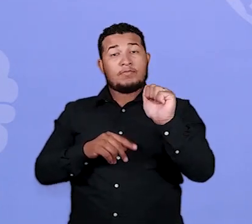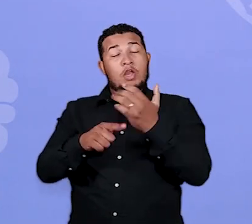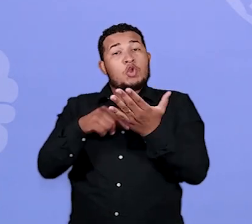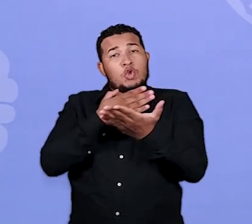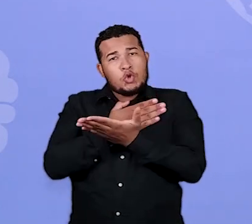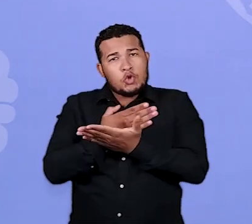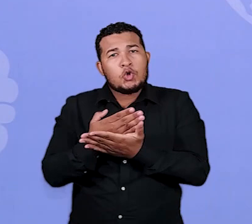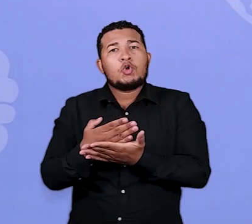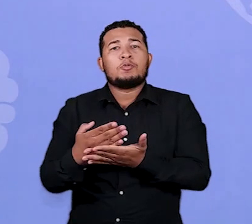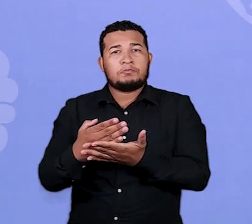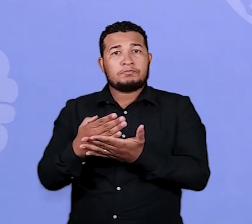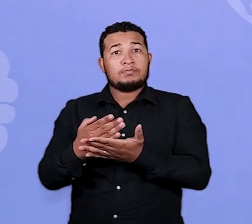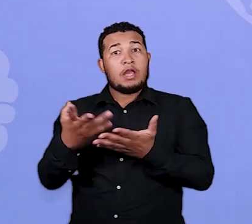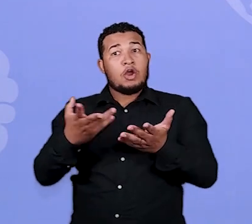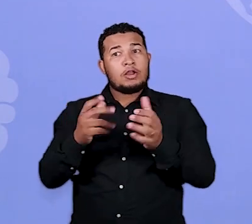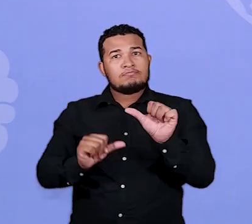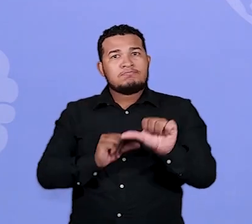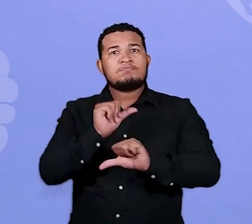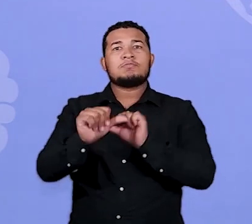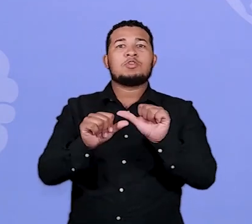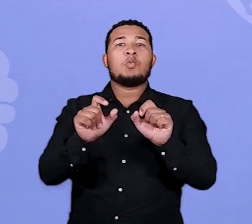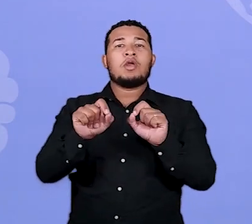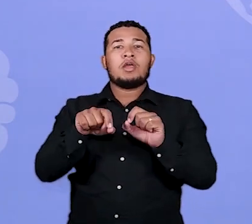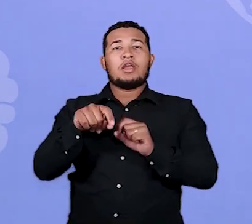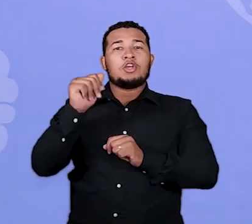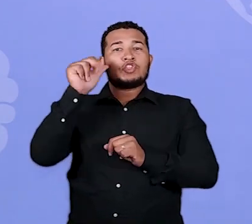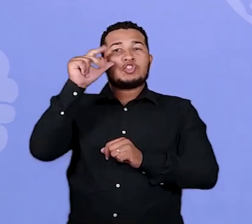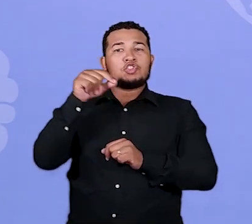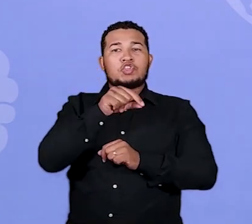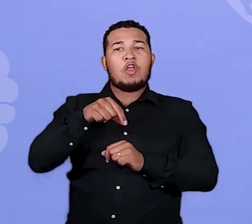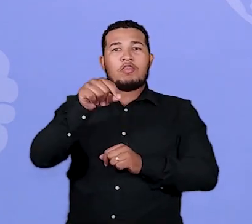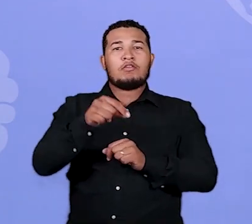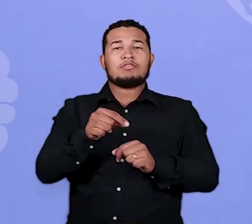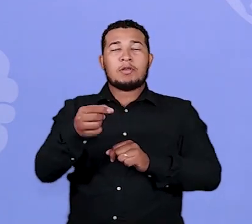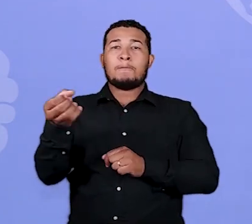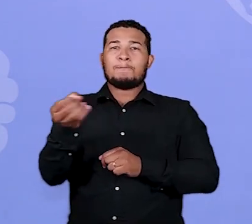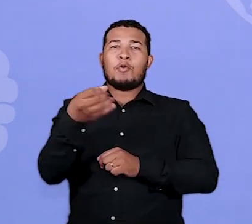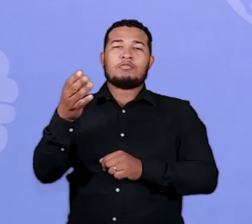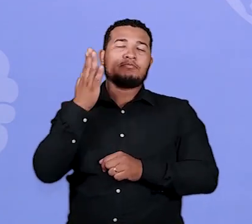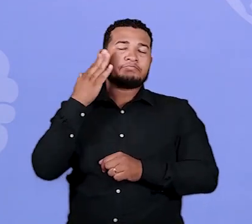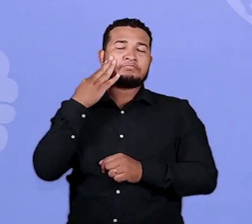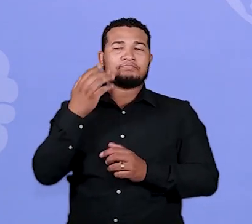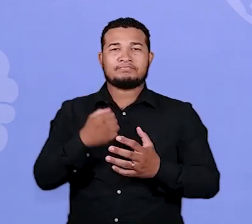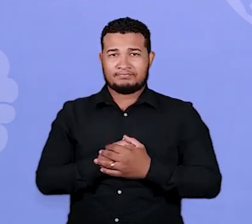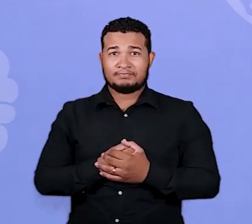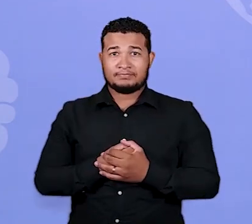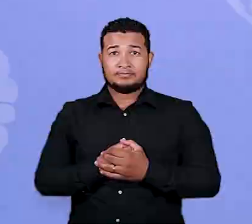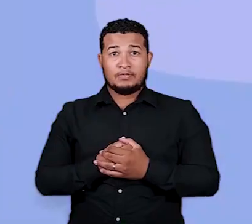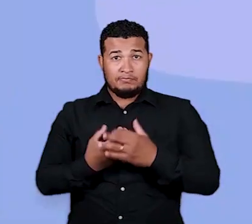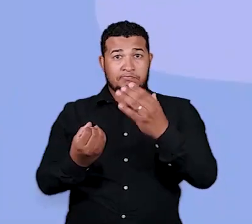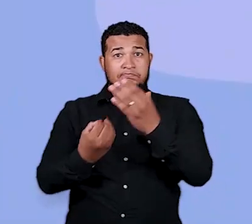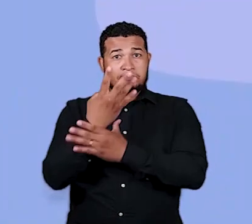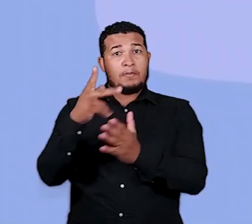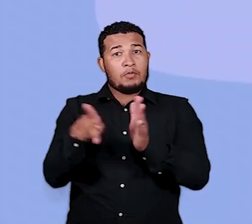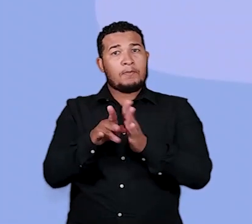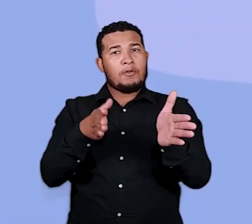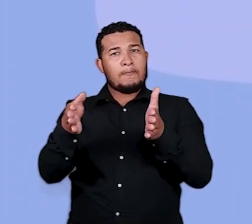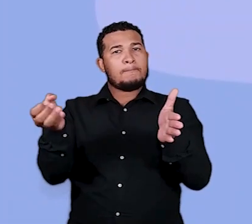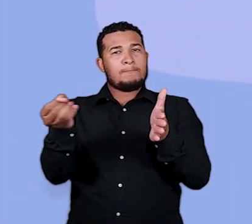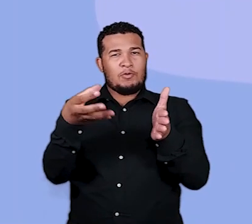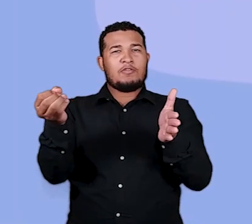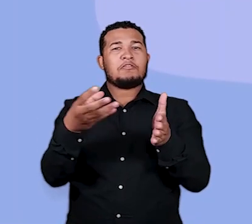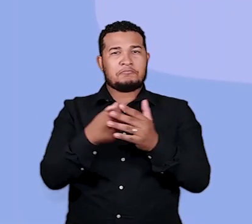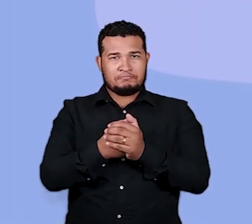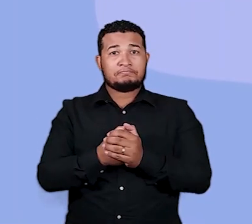jogos, começou a origem desse jogo. Agora vamos evoluir para o xadrez moderno, para que você possa entender no próximo slide. Origens do